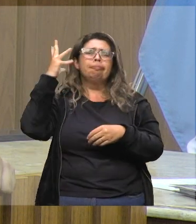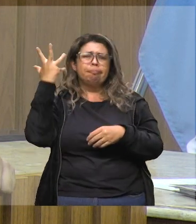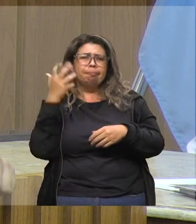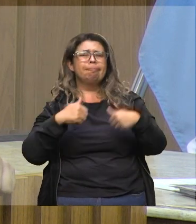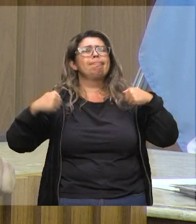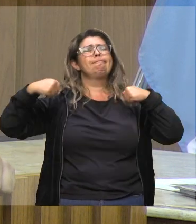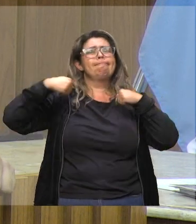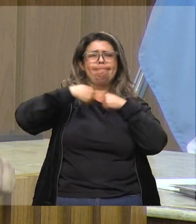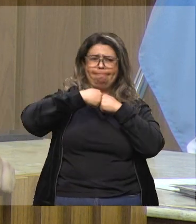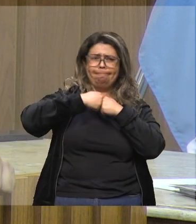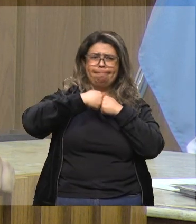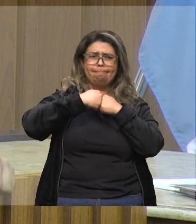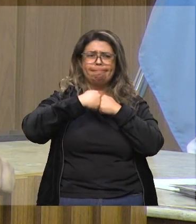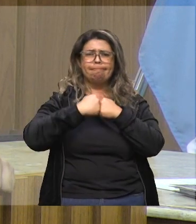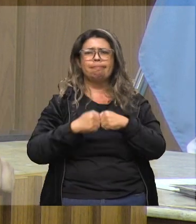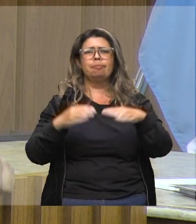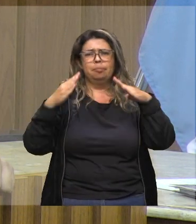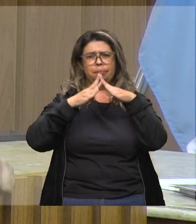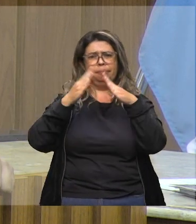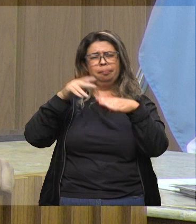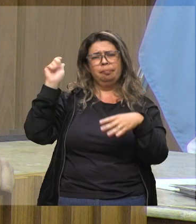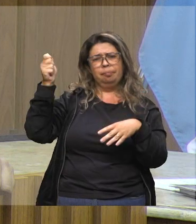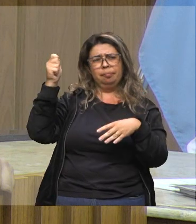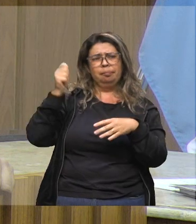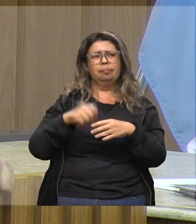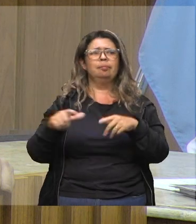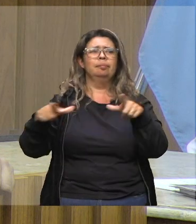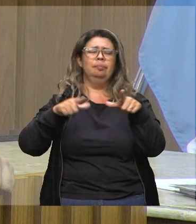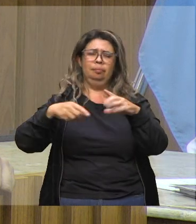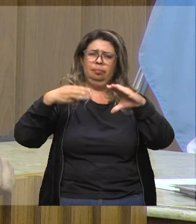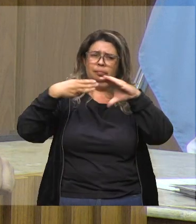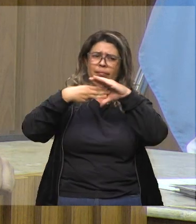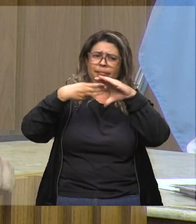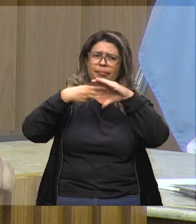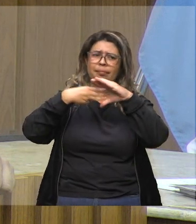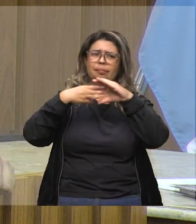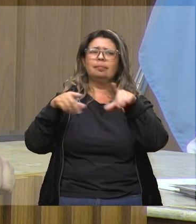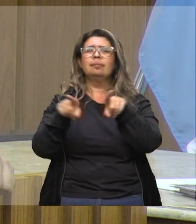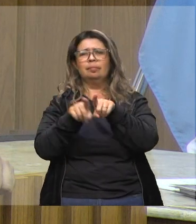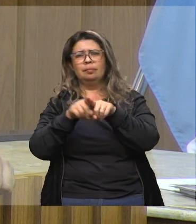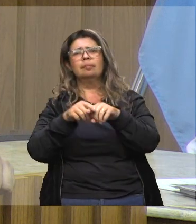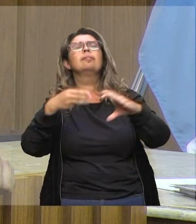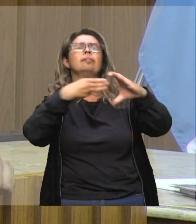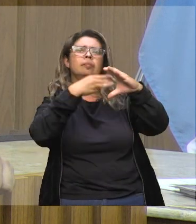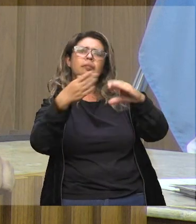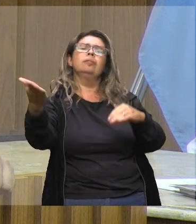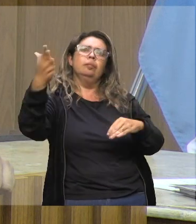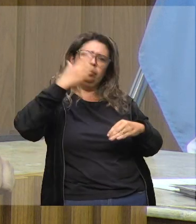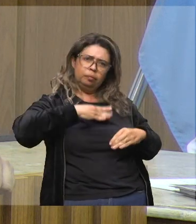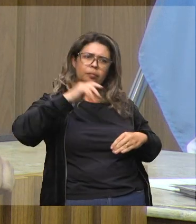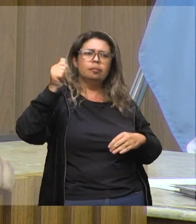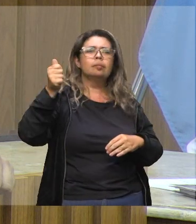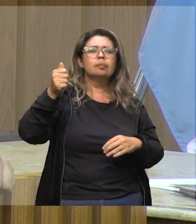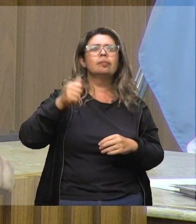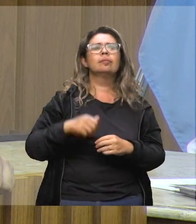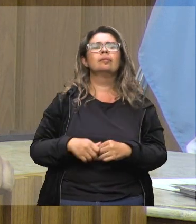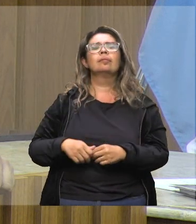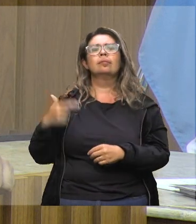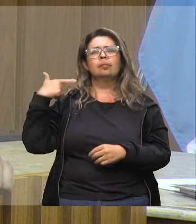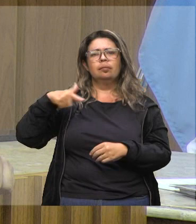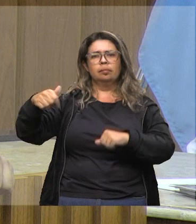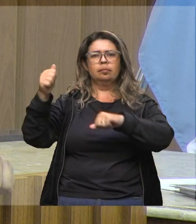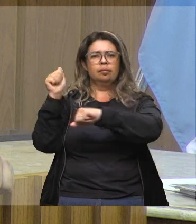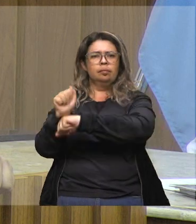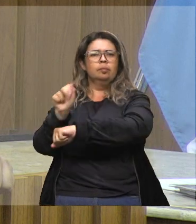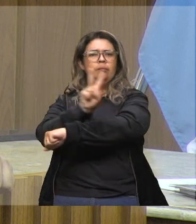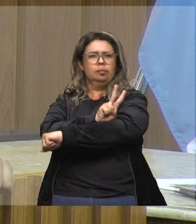ali. Moradores de Assis que trabalham em Cândido Mota e vice-versa transitam por essa avenida todos os